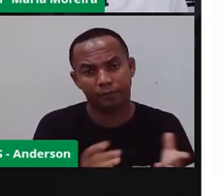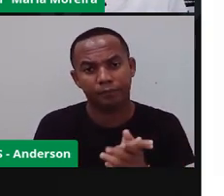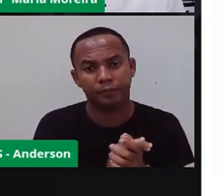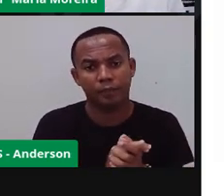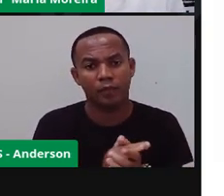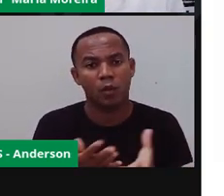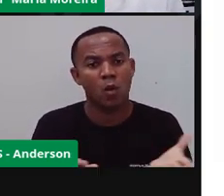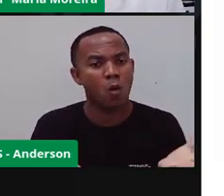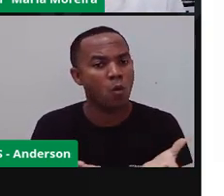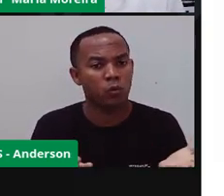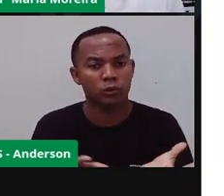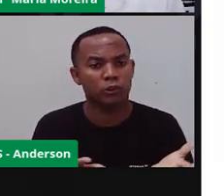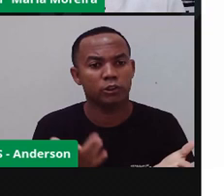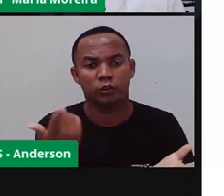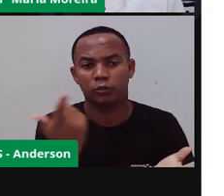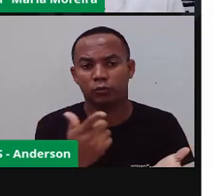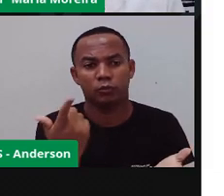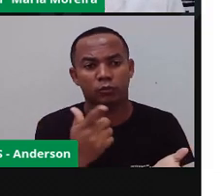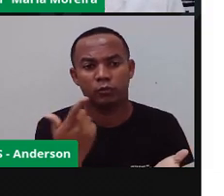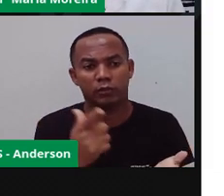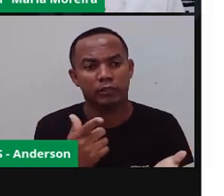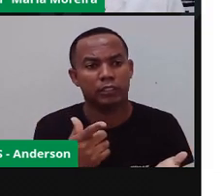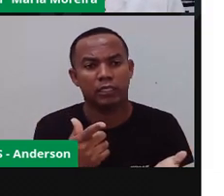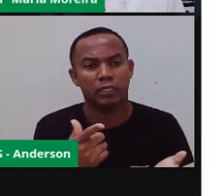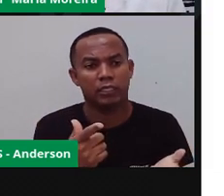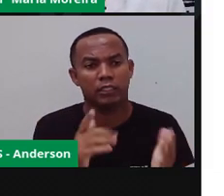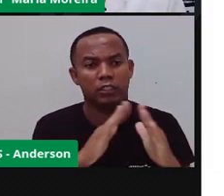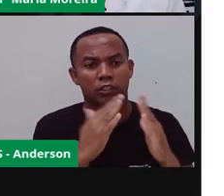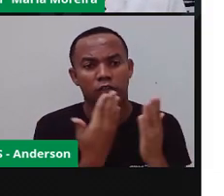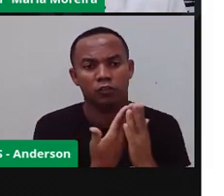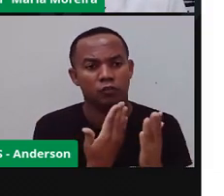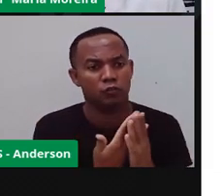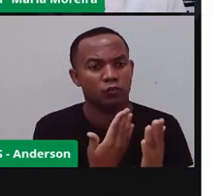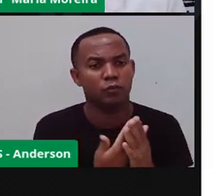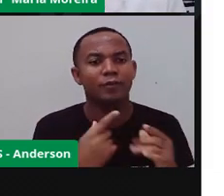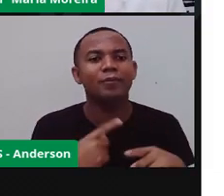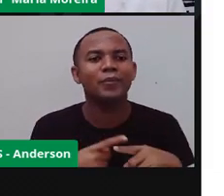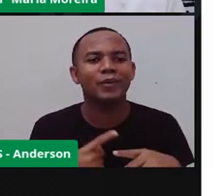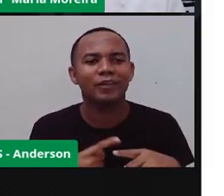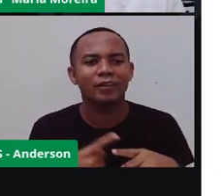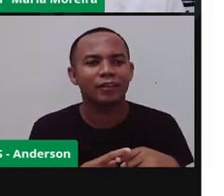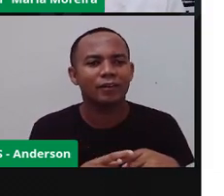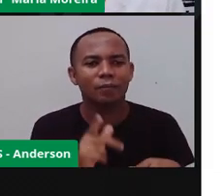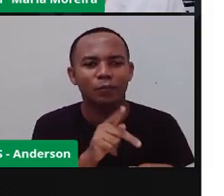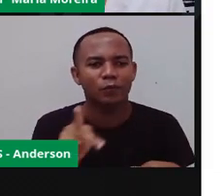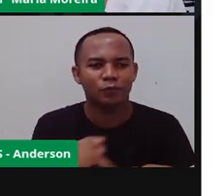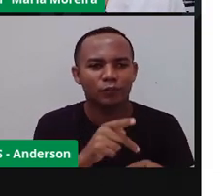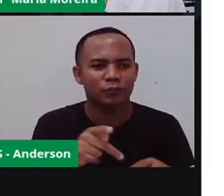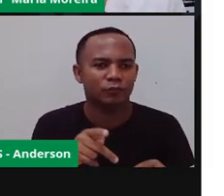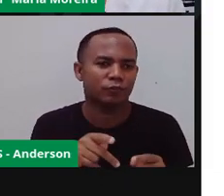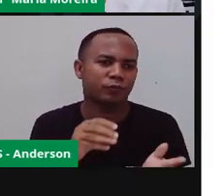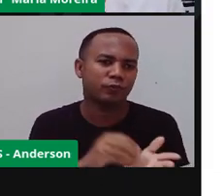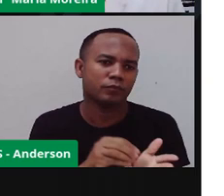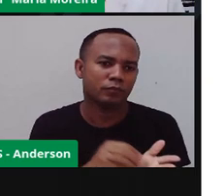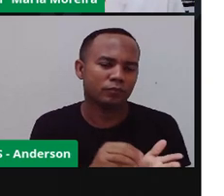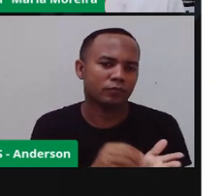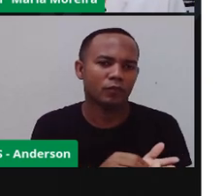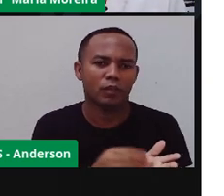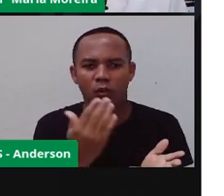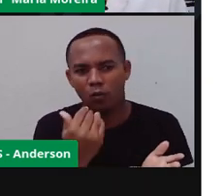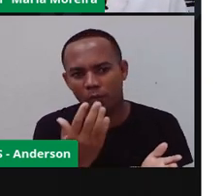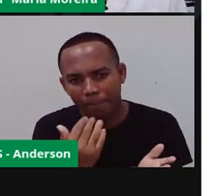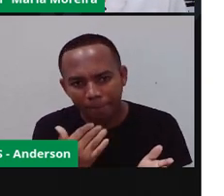Hoje não haverá aula, não tem professor, não tem água, né? Parte da escola está desabando, não tem material